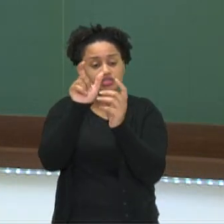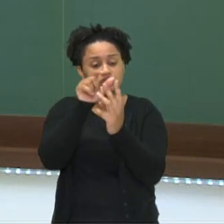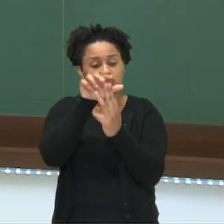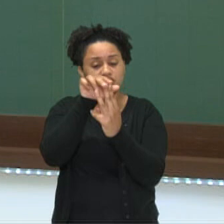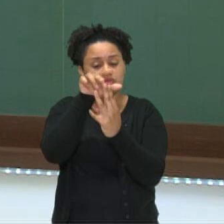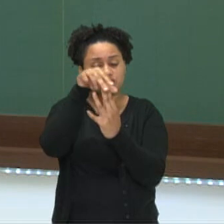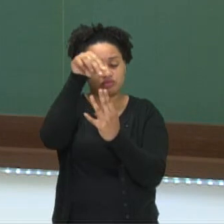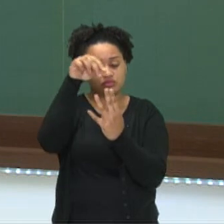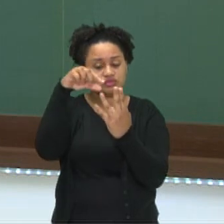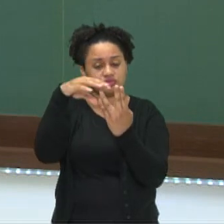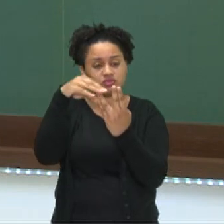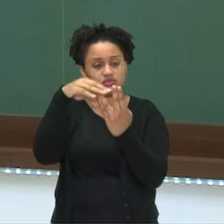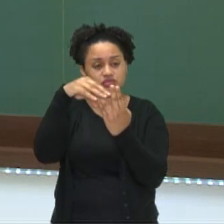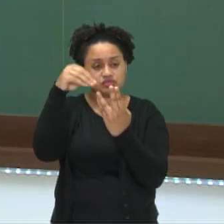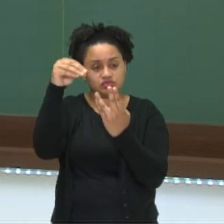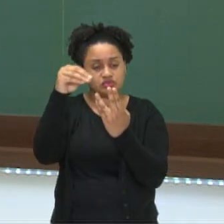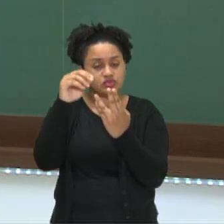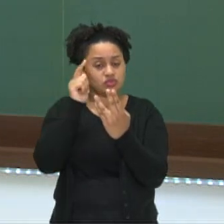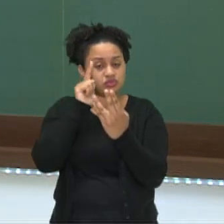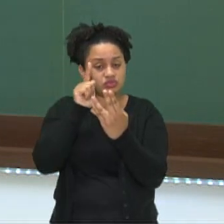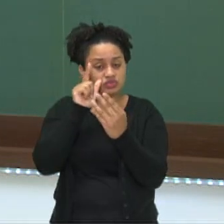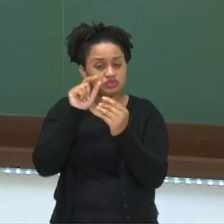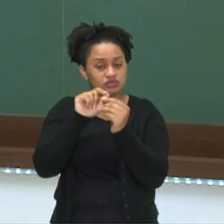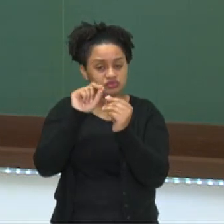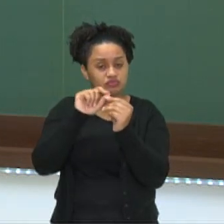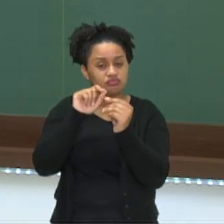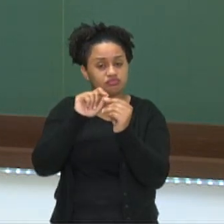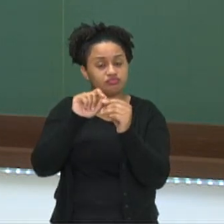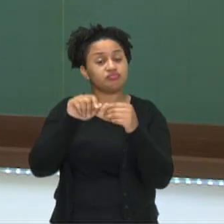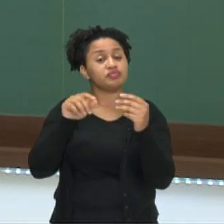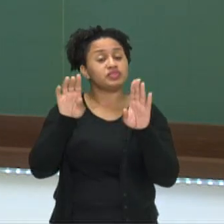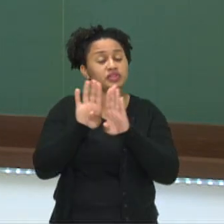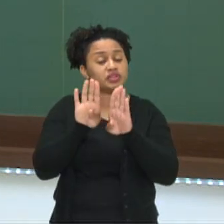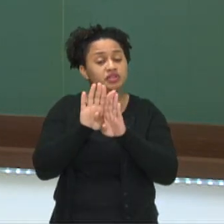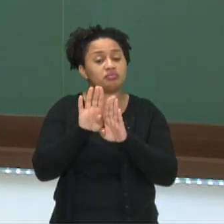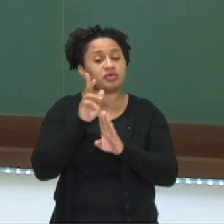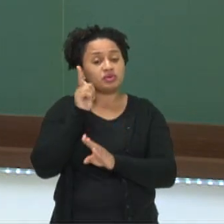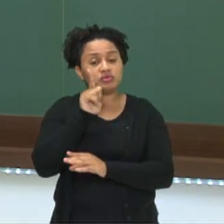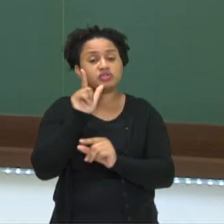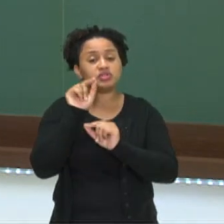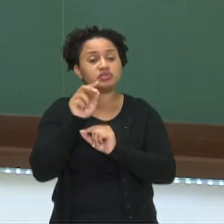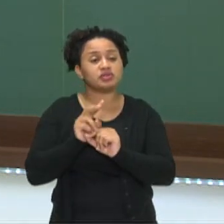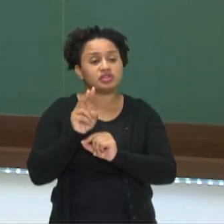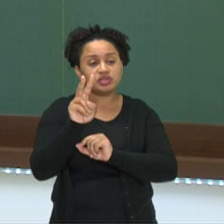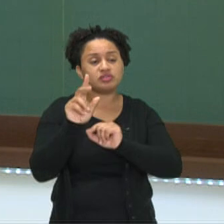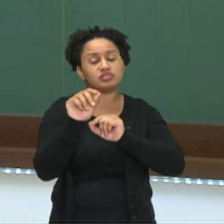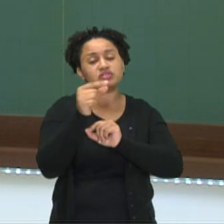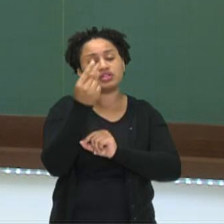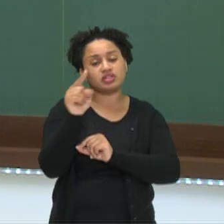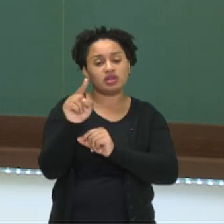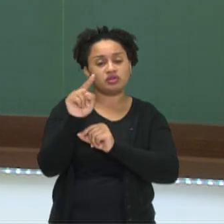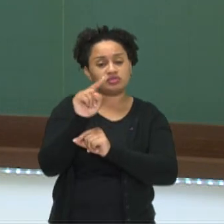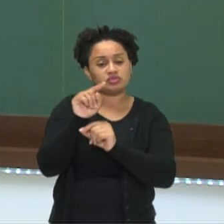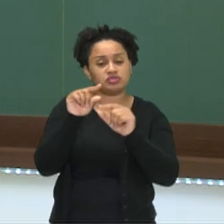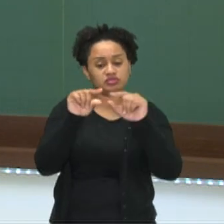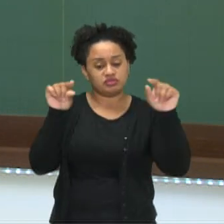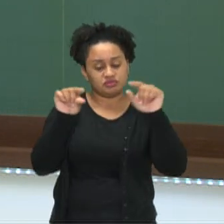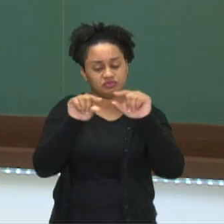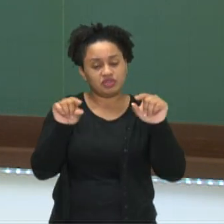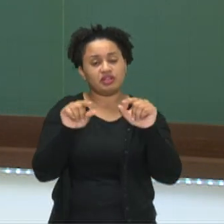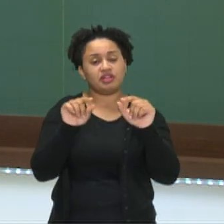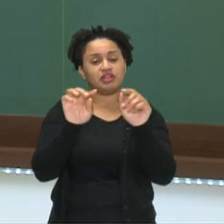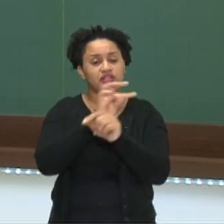primeiras, consigo algo em comum nas 2 últimas. E consiga dar continuidade na última linha da técnica por